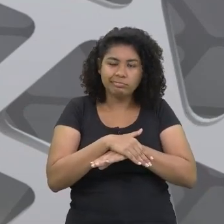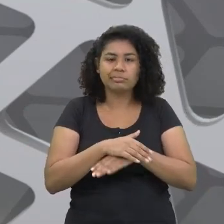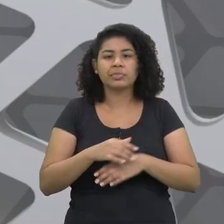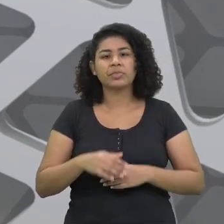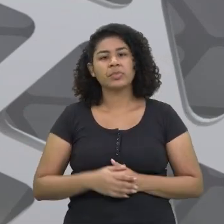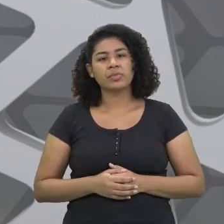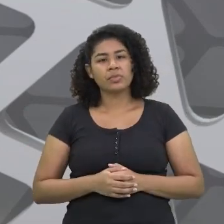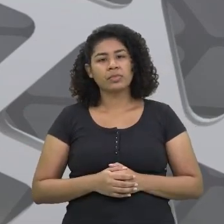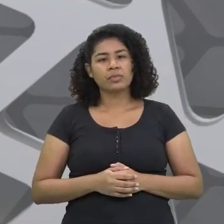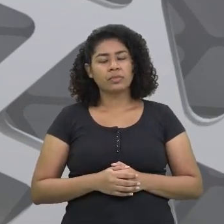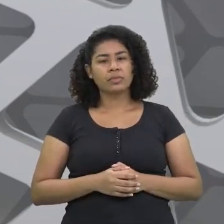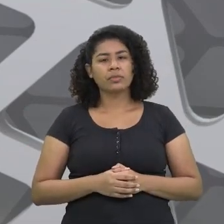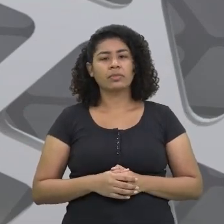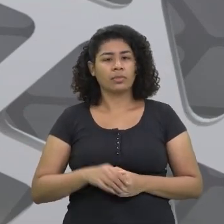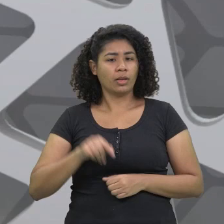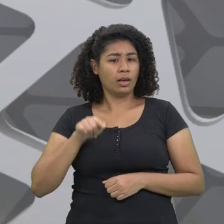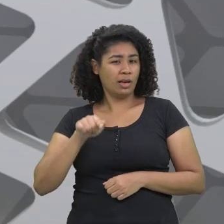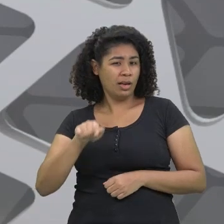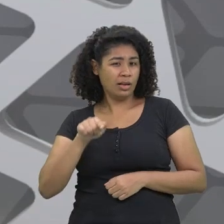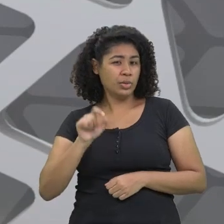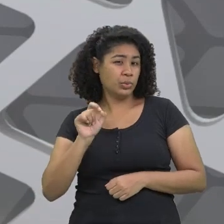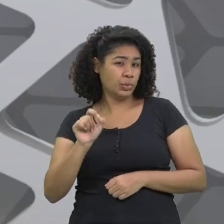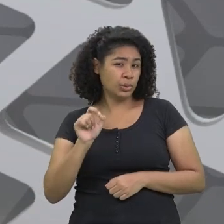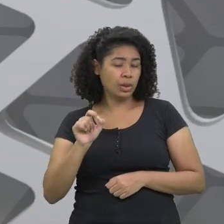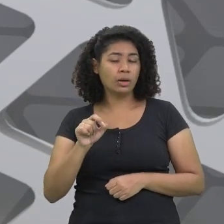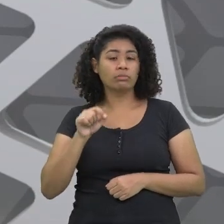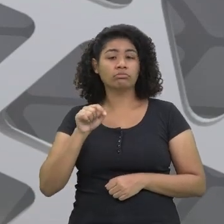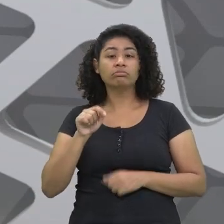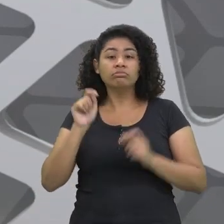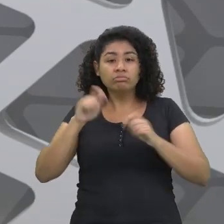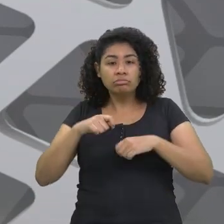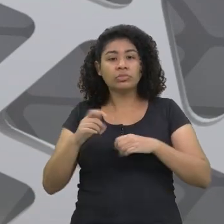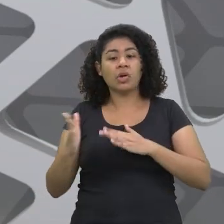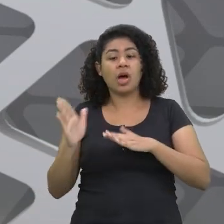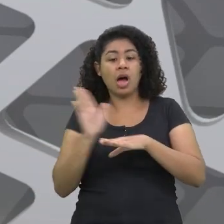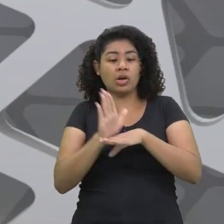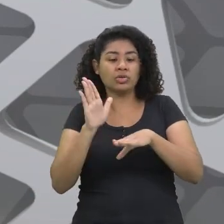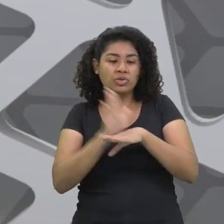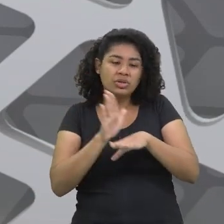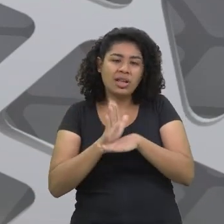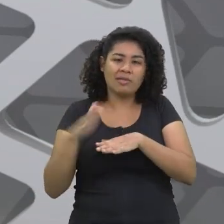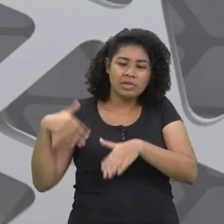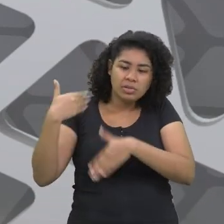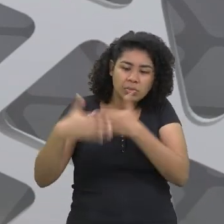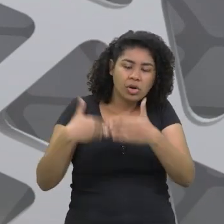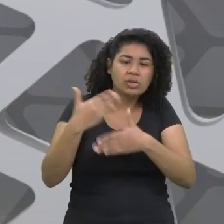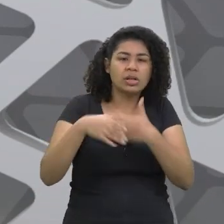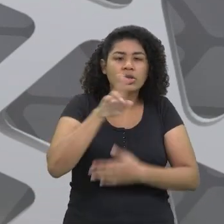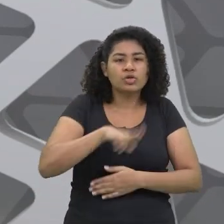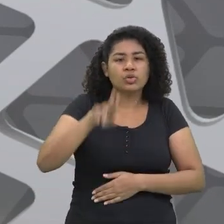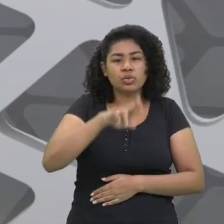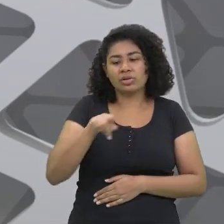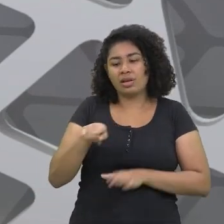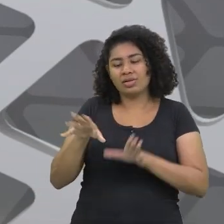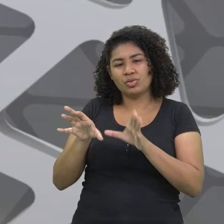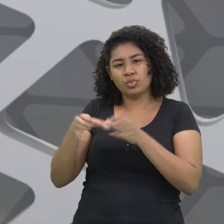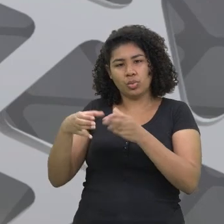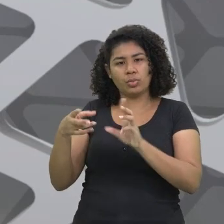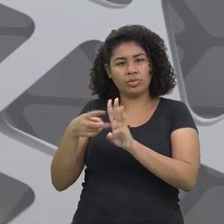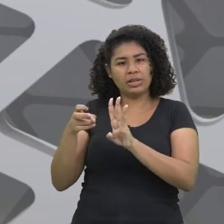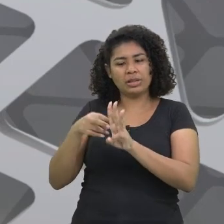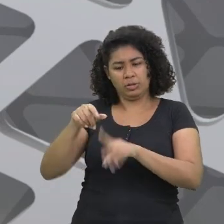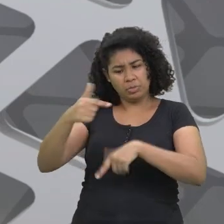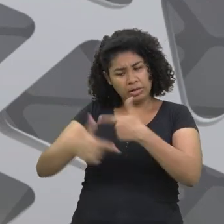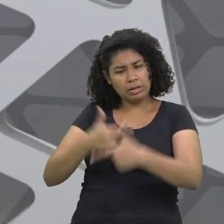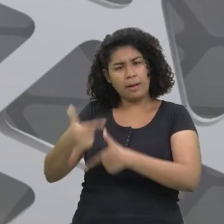como era chamado naquele momento, facilitava o processo de utilização dos indígenas como mão de